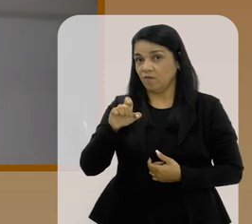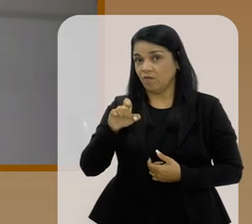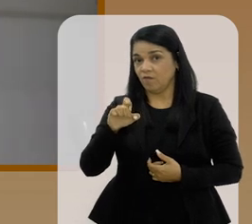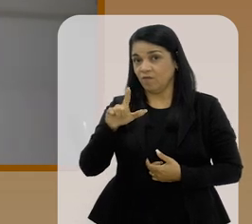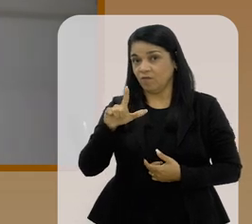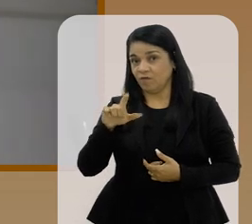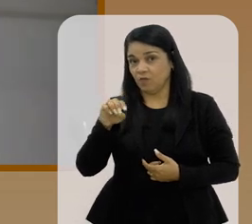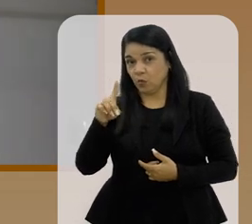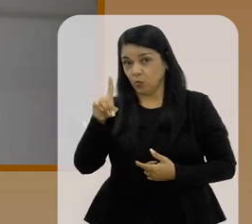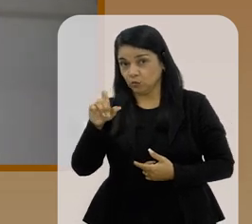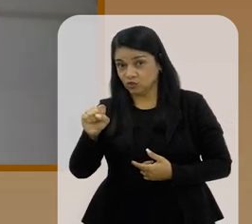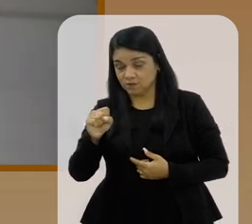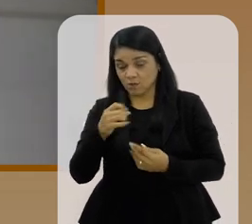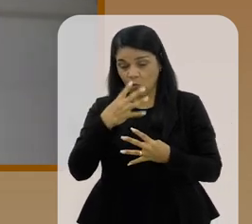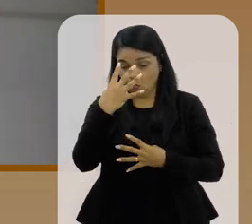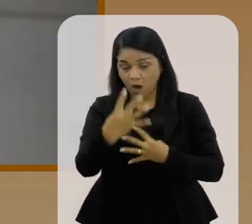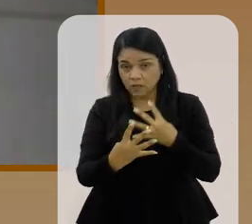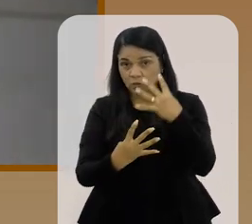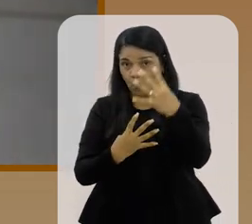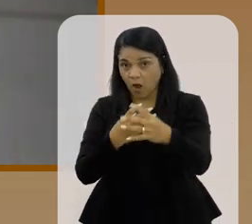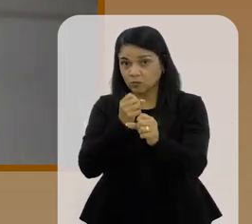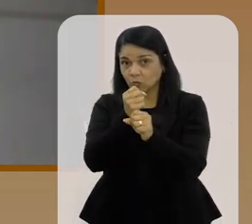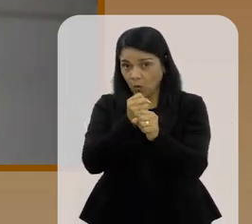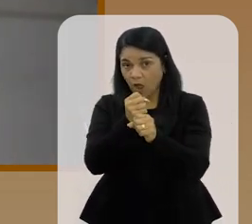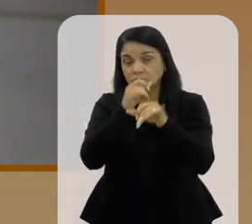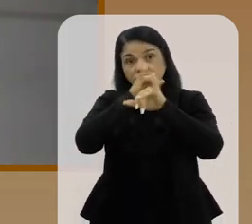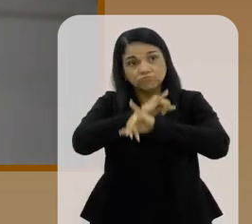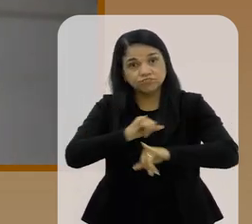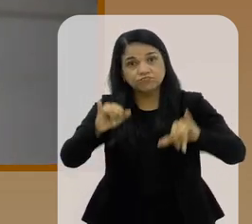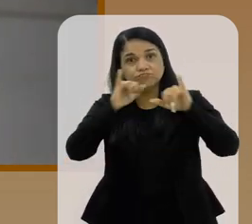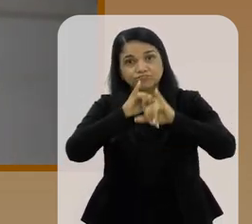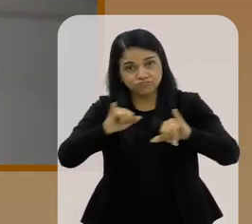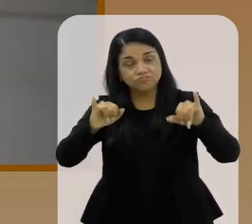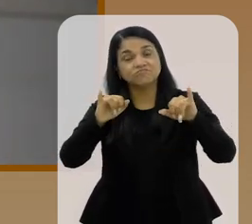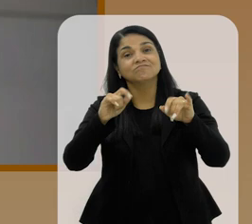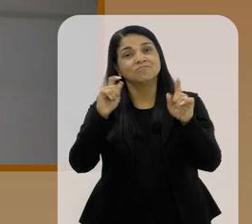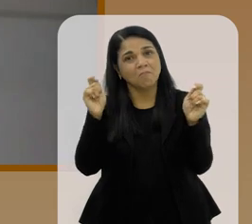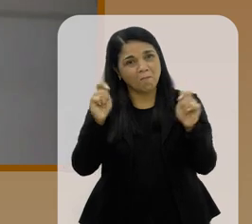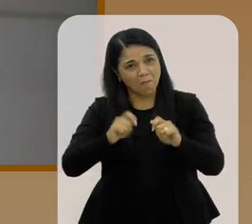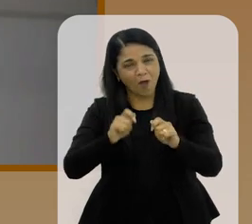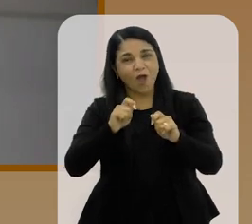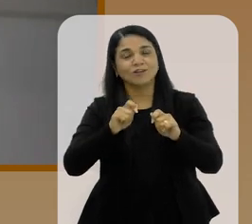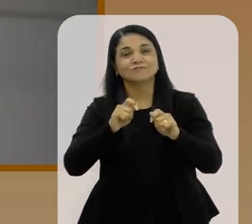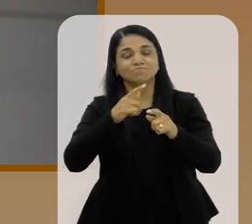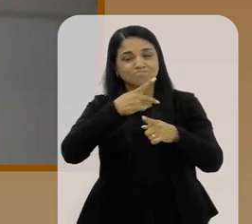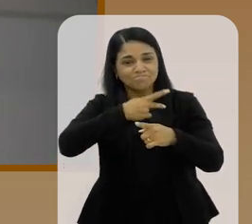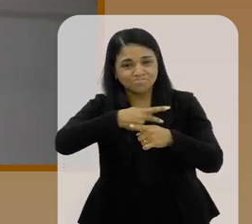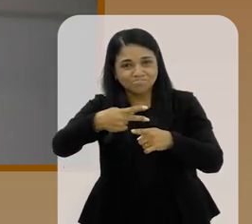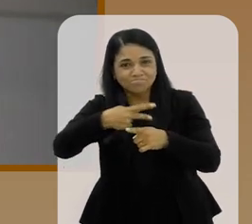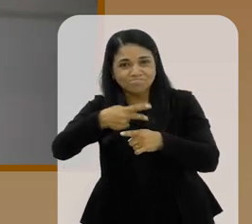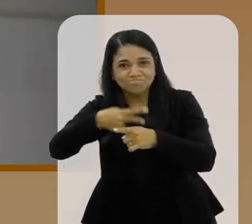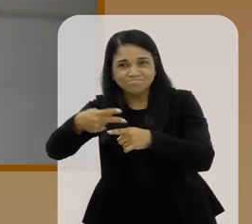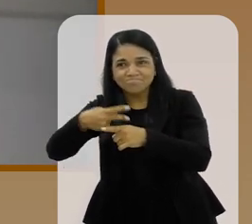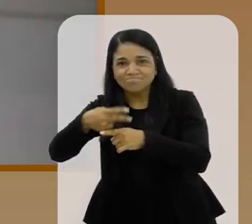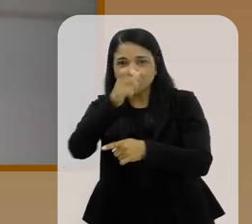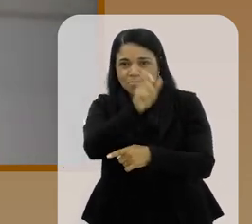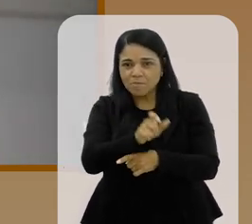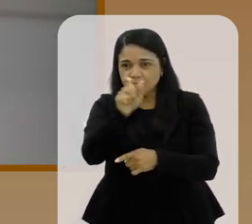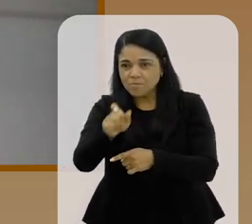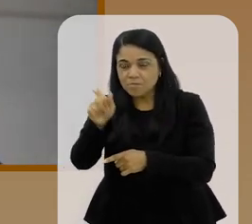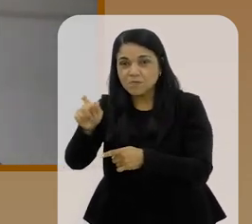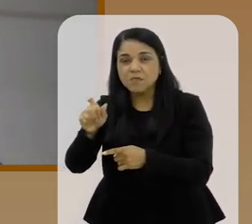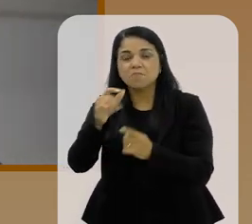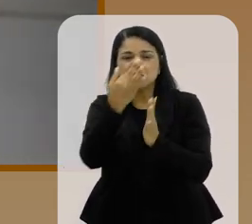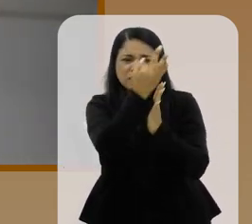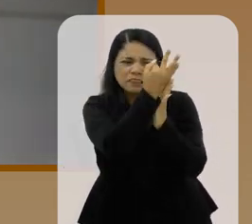ter, a cada 4 anos, você vai poder falar na imprensa, mencionar, ganharam esse ganhador, essas pessoas podem fazer a